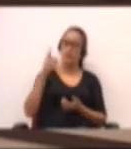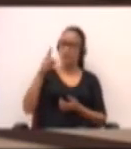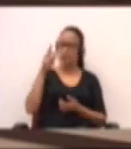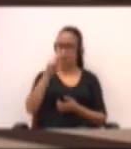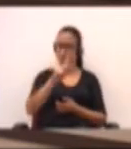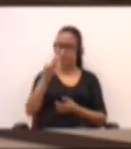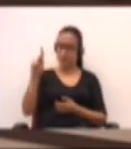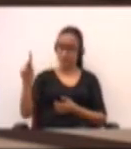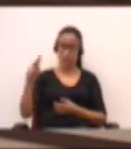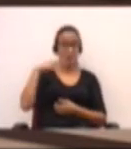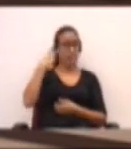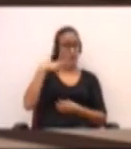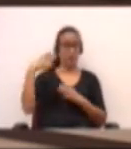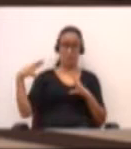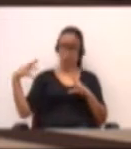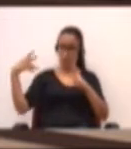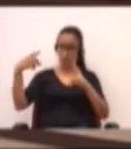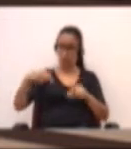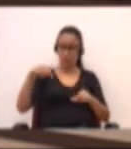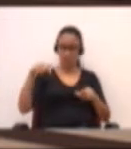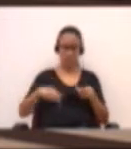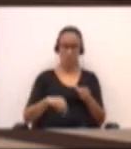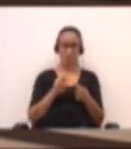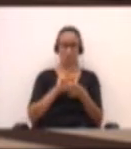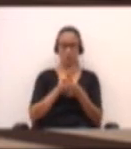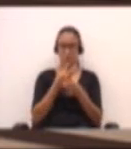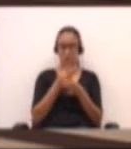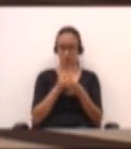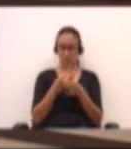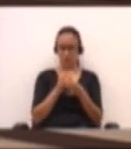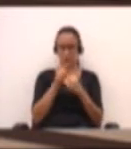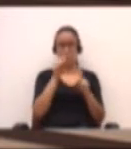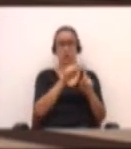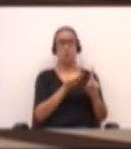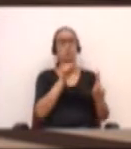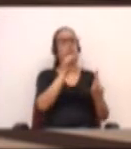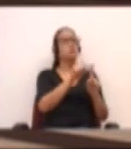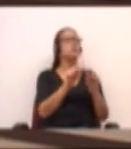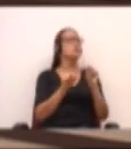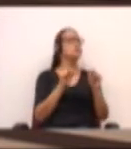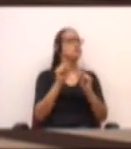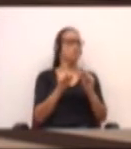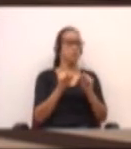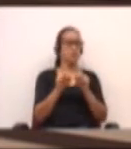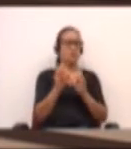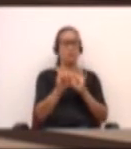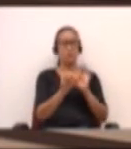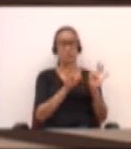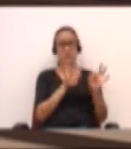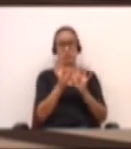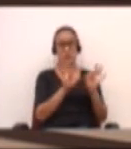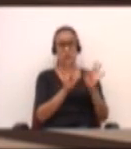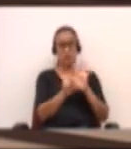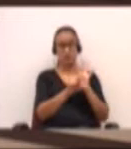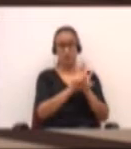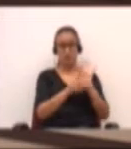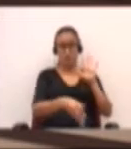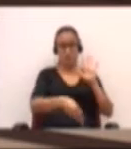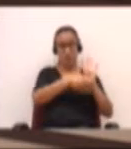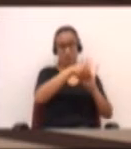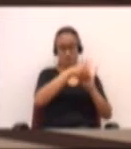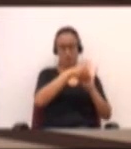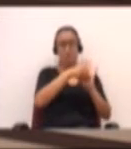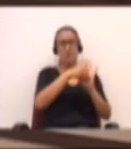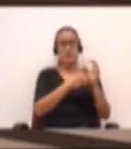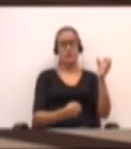vereadores que compõem essa egrégia Câmara Municipal, com o objetivo de encaminhar projeto de lei complementar que cria cargos no